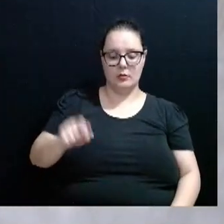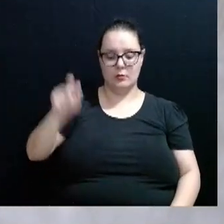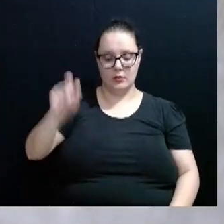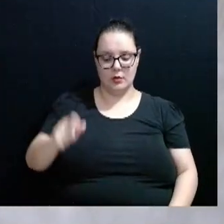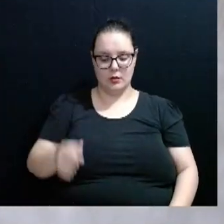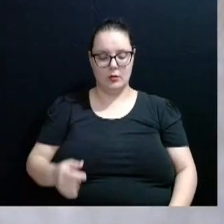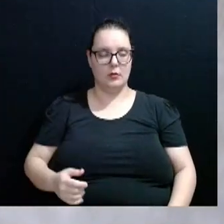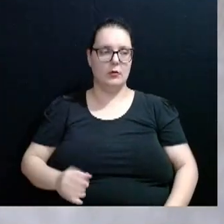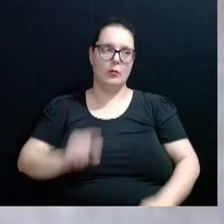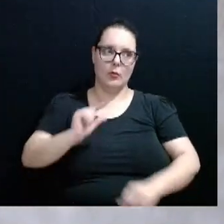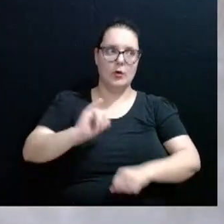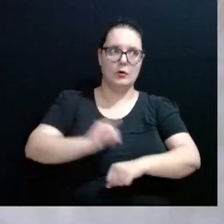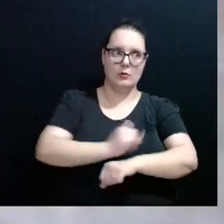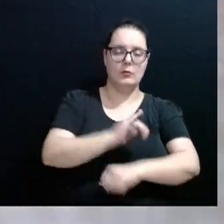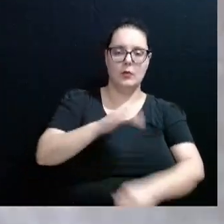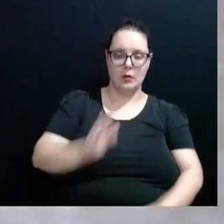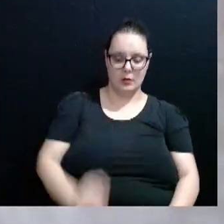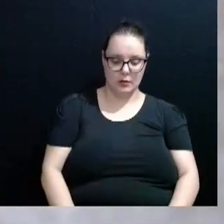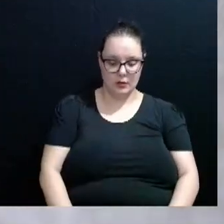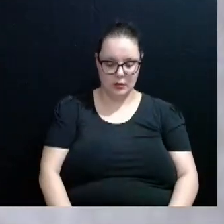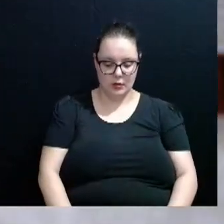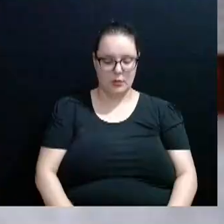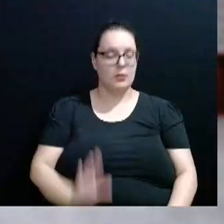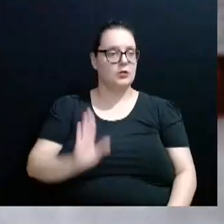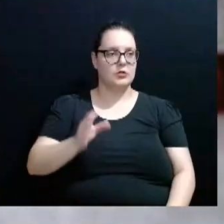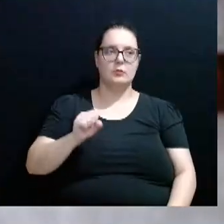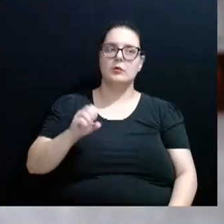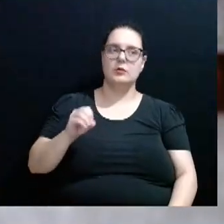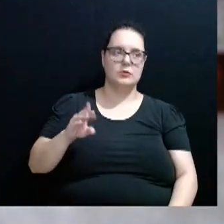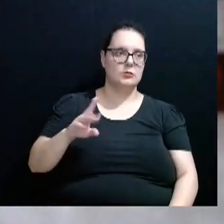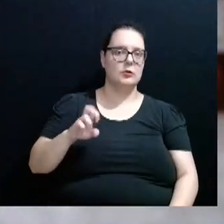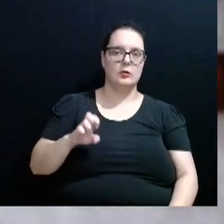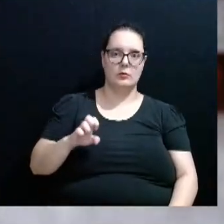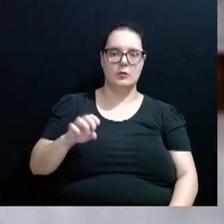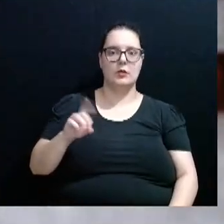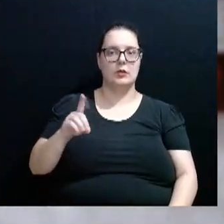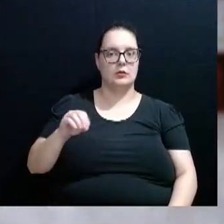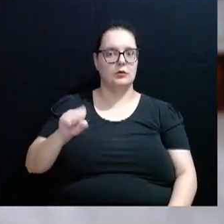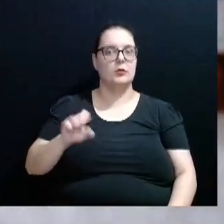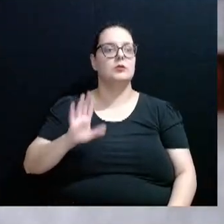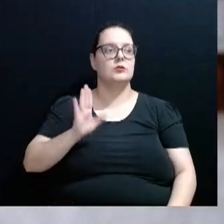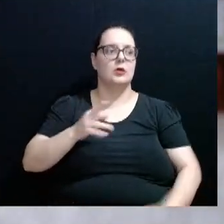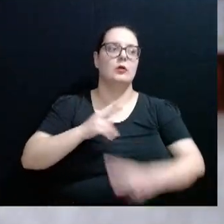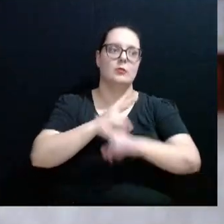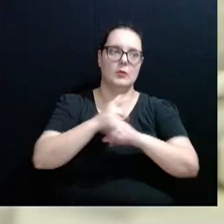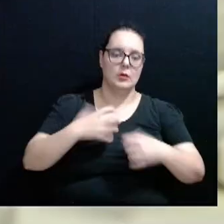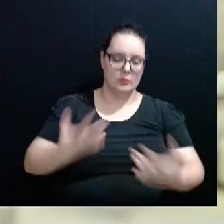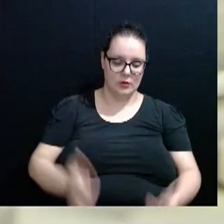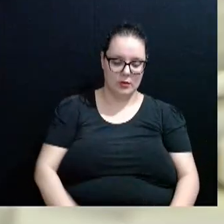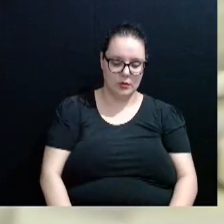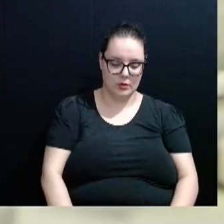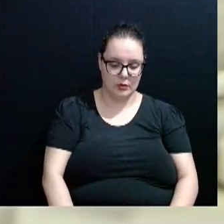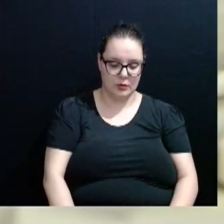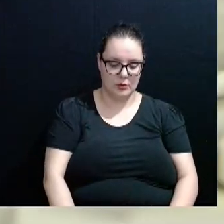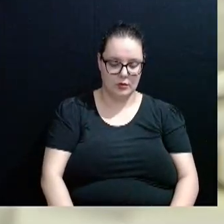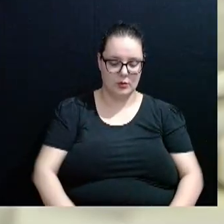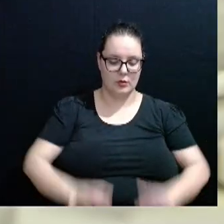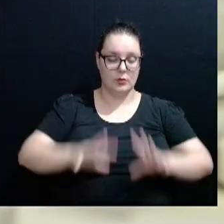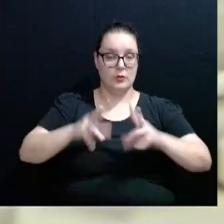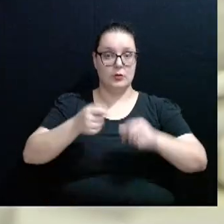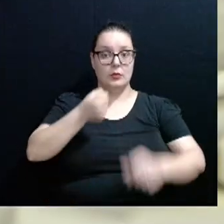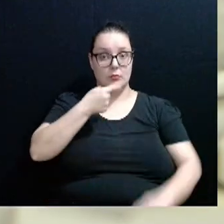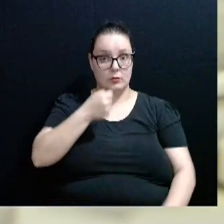já configura uma sobredose, já pode vir a ser uma intoxicação. Então, assim, todo medicamento é possível